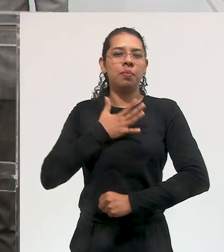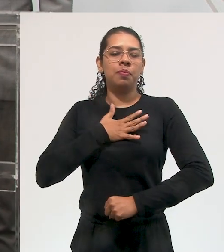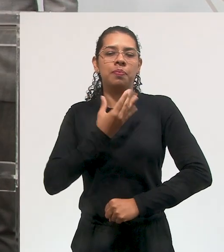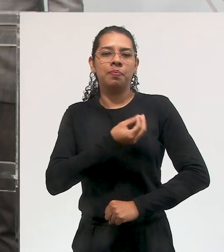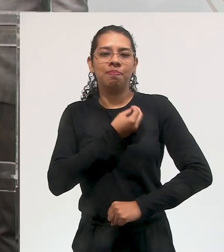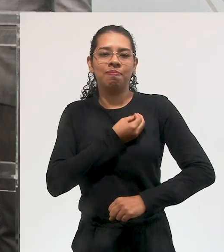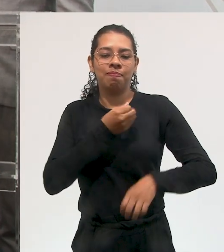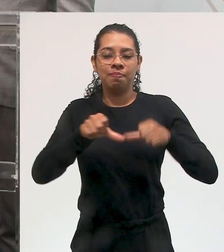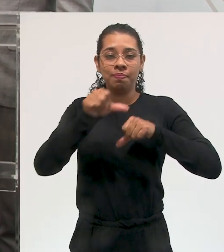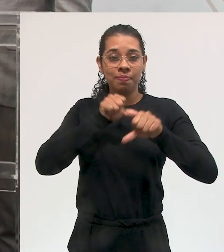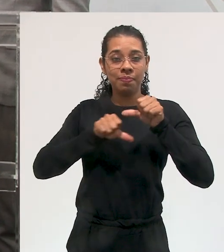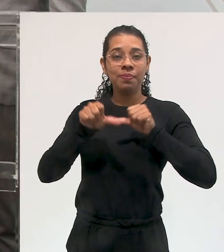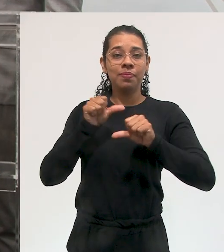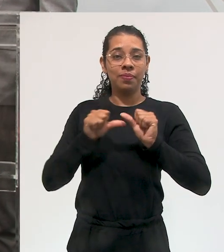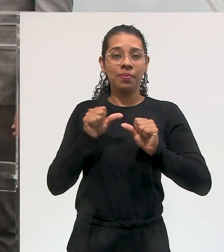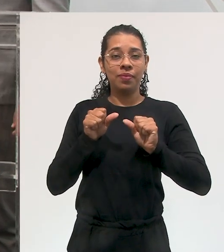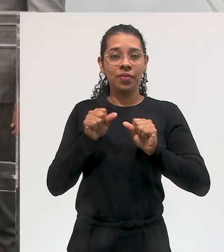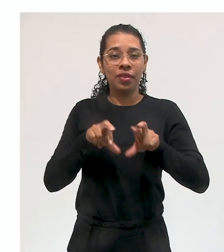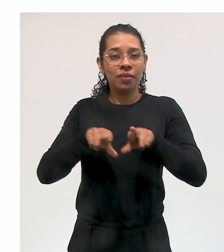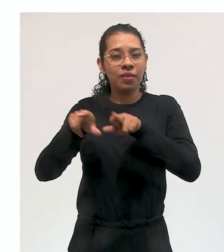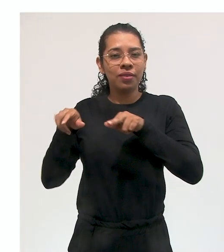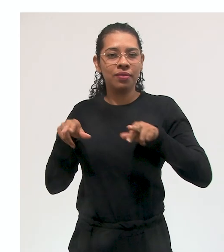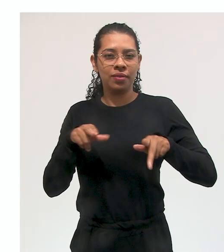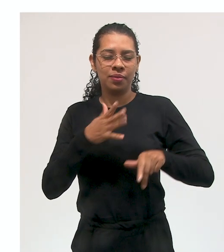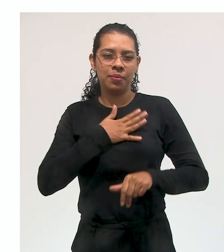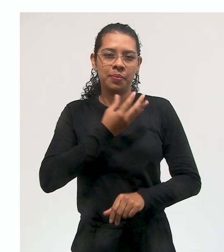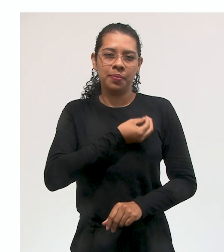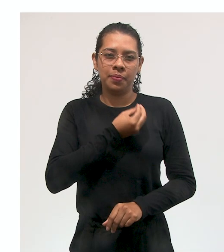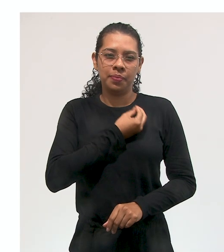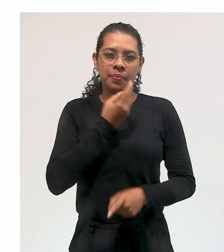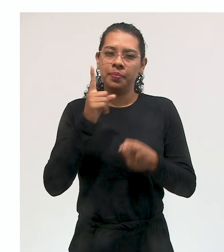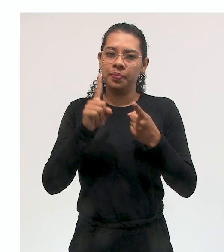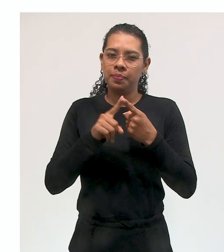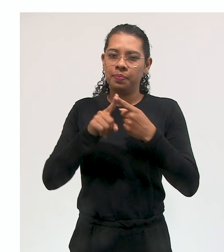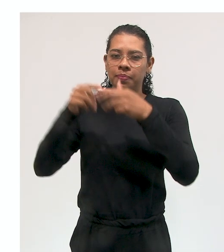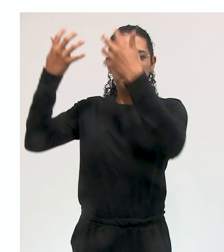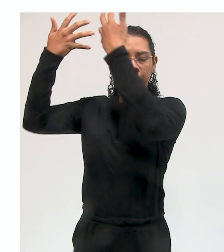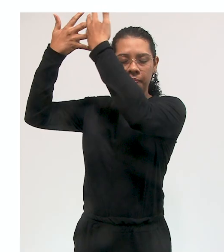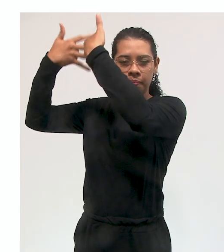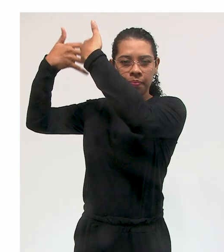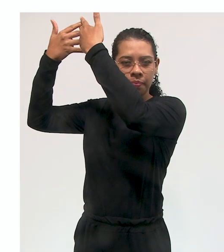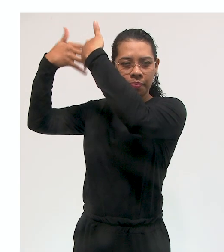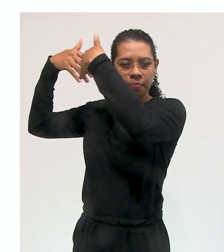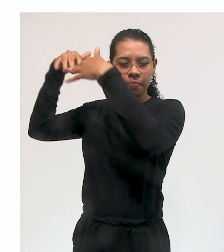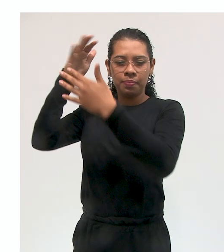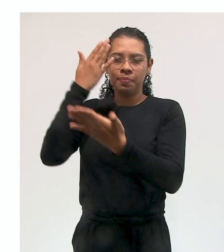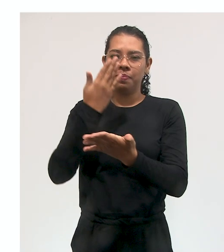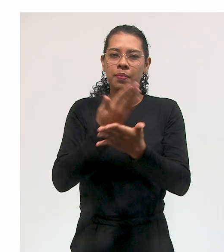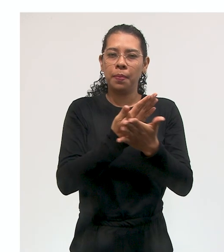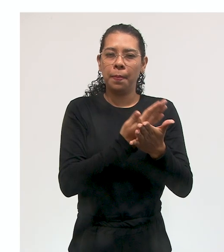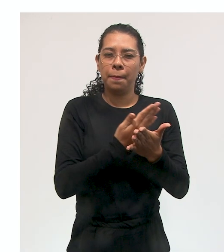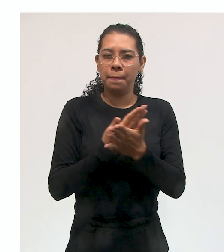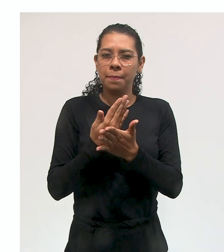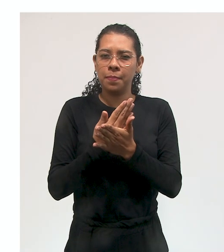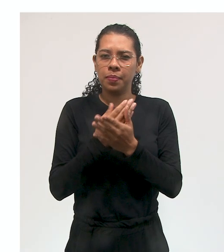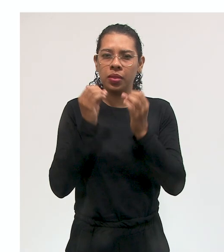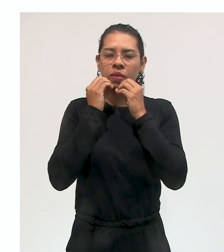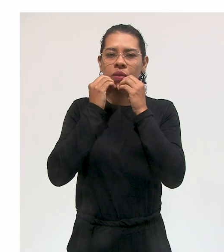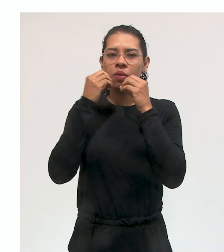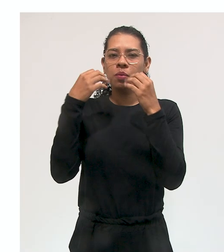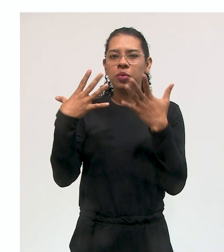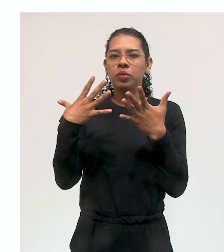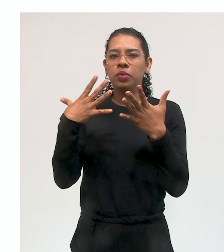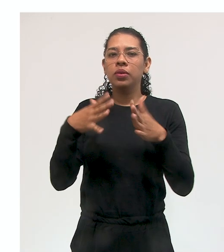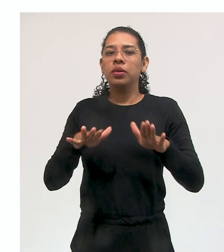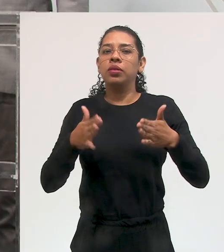professor. É muito importante. A escola exige, ao mesmo tempo, o estudo e a reflexão profunda sobre as práticas